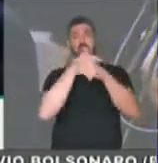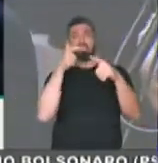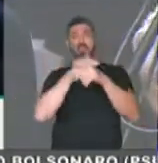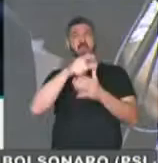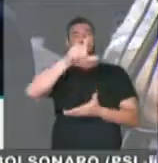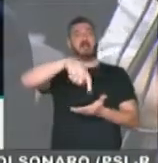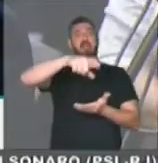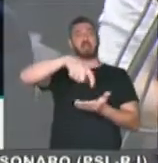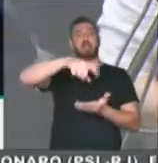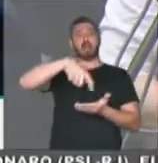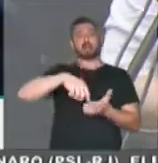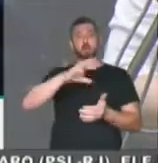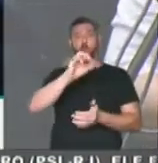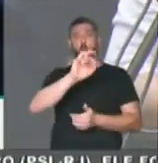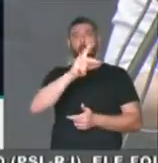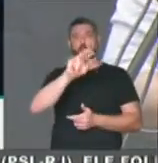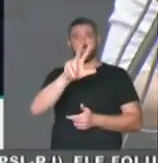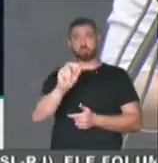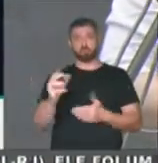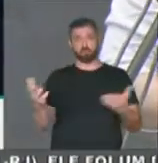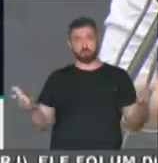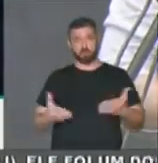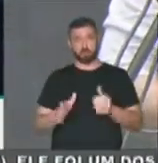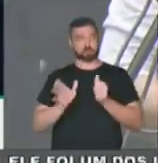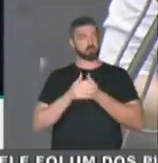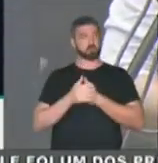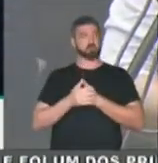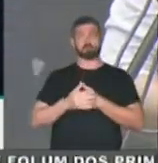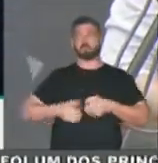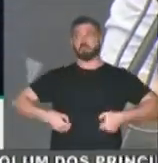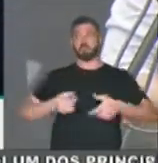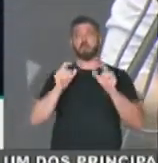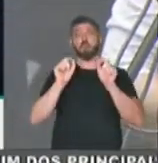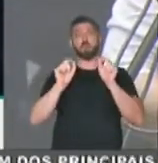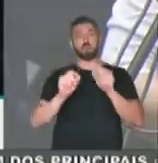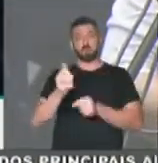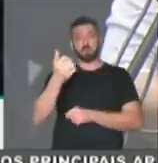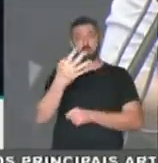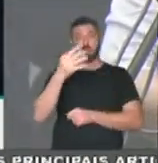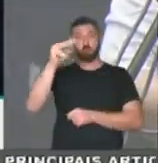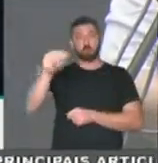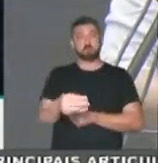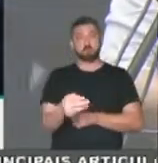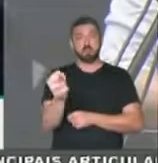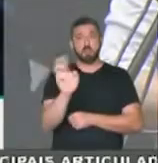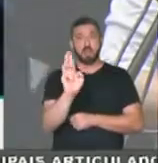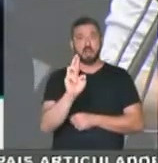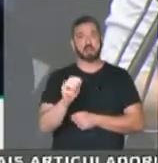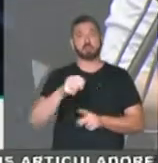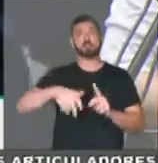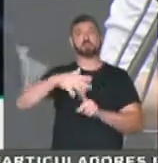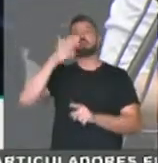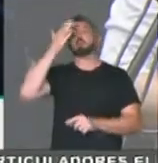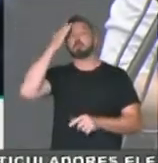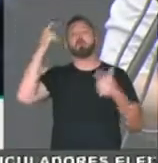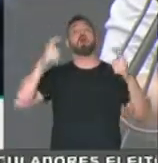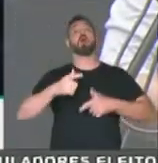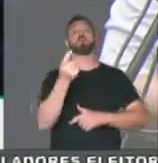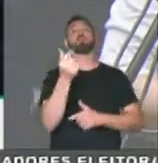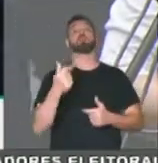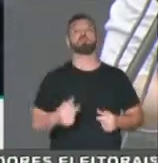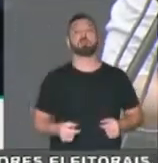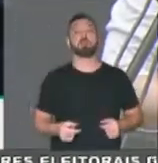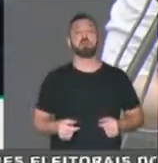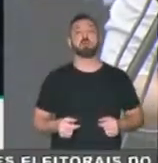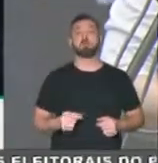a questão dos cartões corporativos, hoje esconde os seus gastos, quase 14 milhões de reais. A sociedade quer saber aonde foi esse